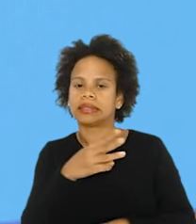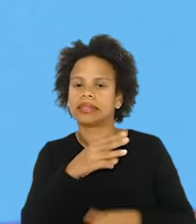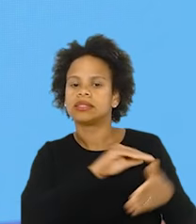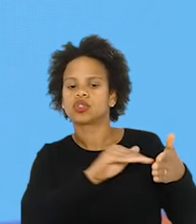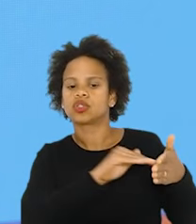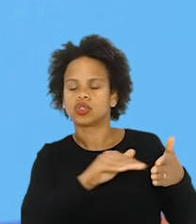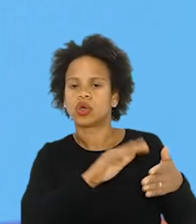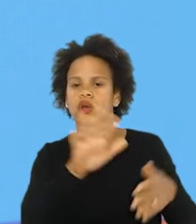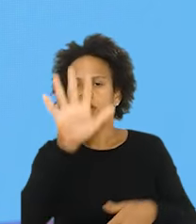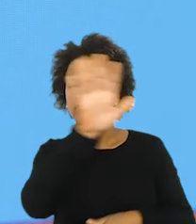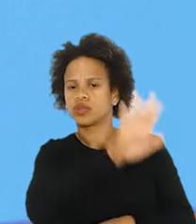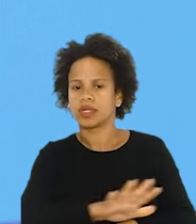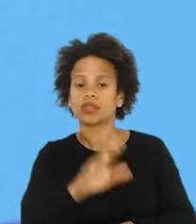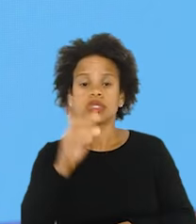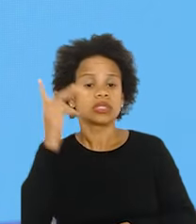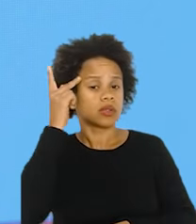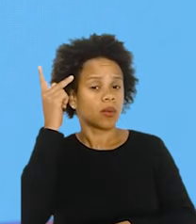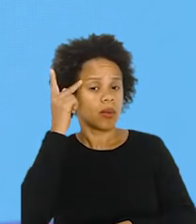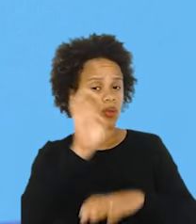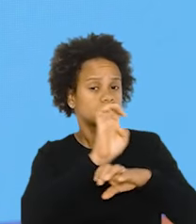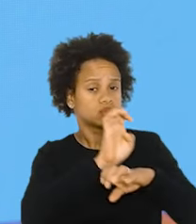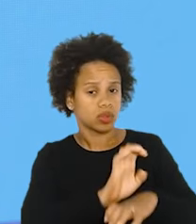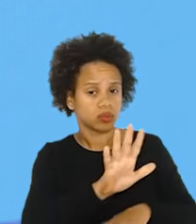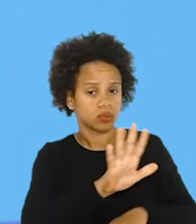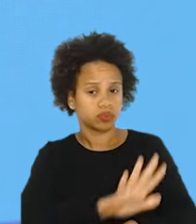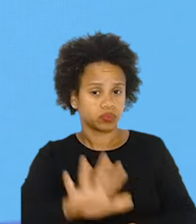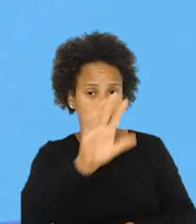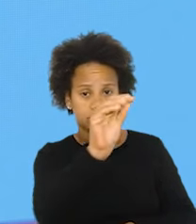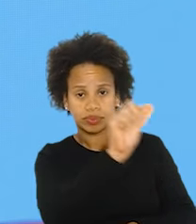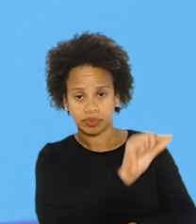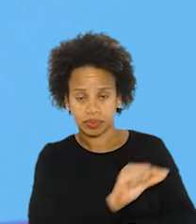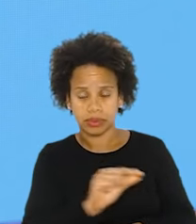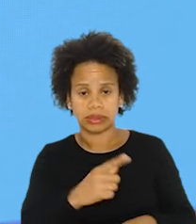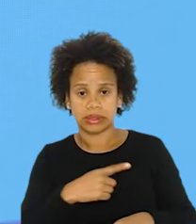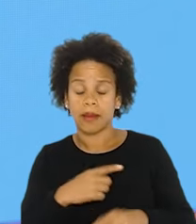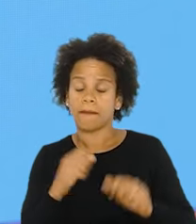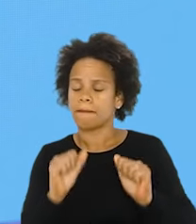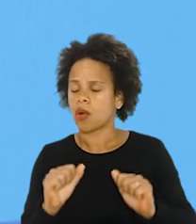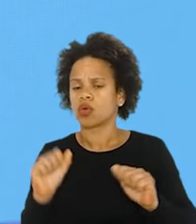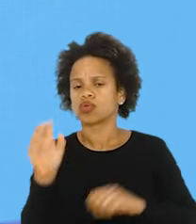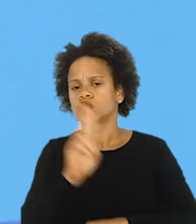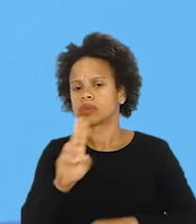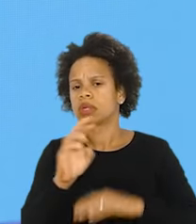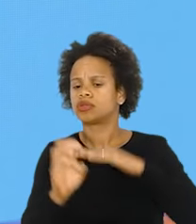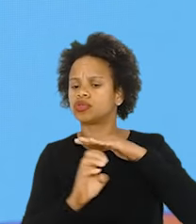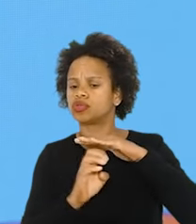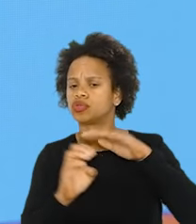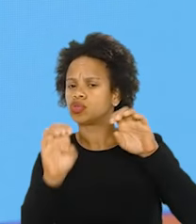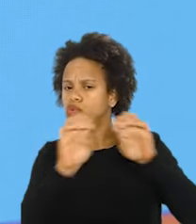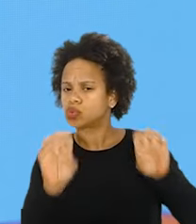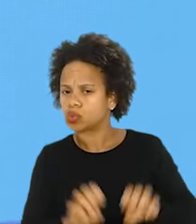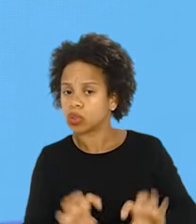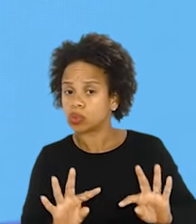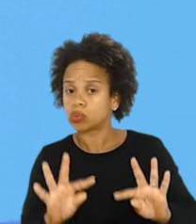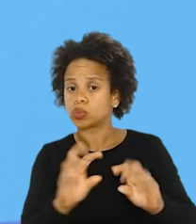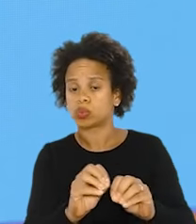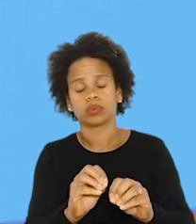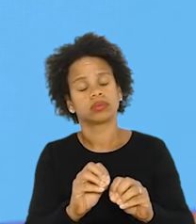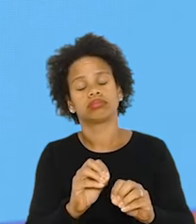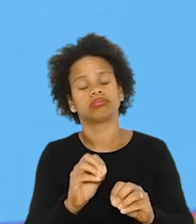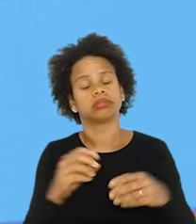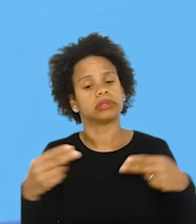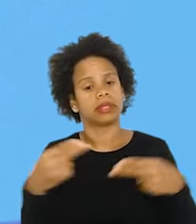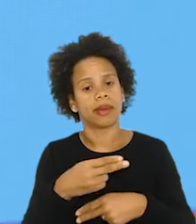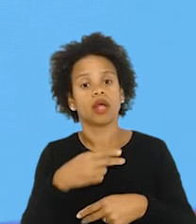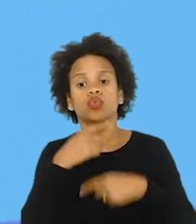regionais espalhados no Estado de São Paulo você pode fazer uso de toda a estrutura do sebrai para sanar suas dúvidas eh você pode ver que